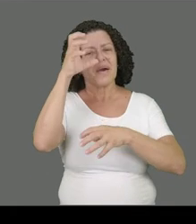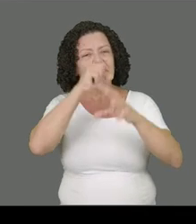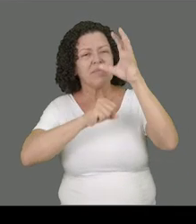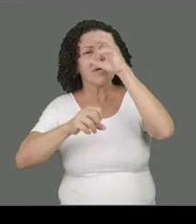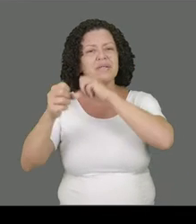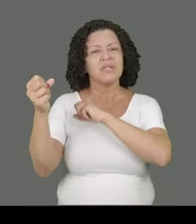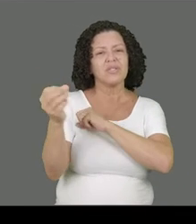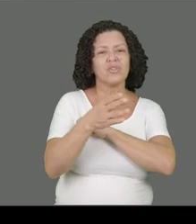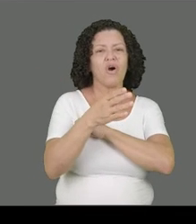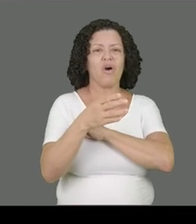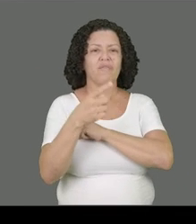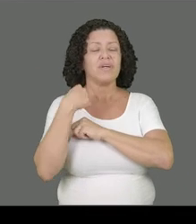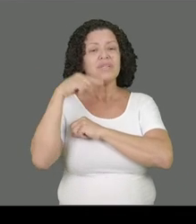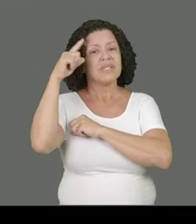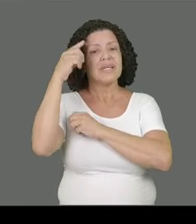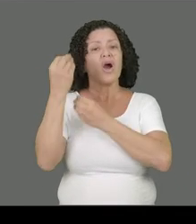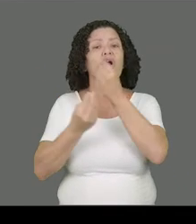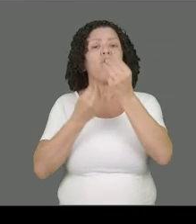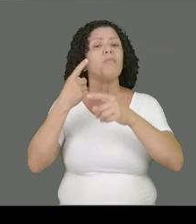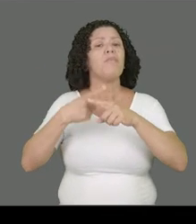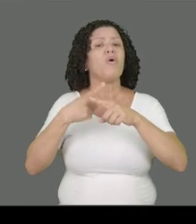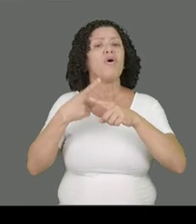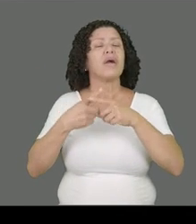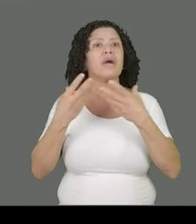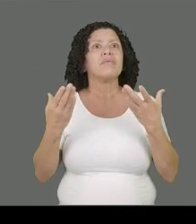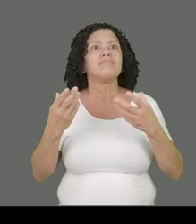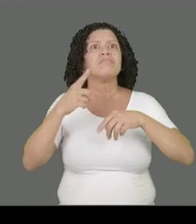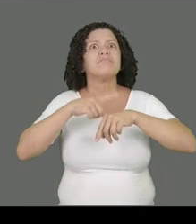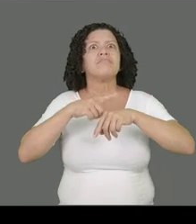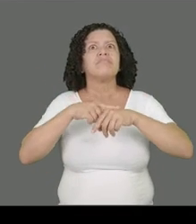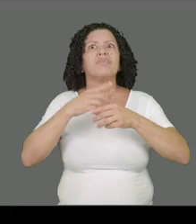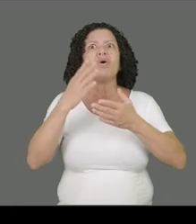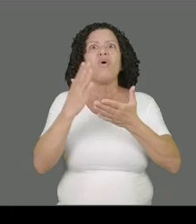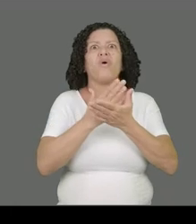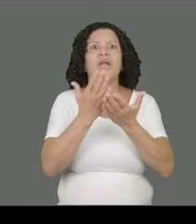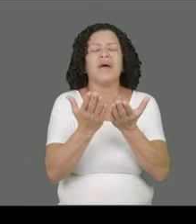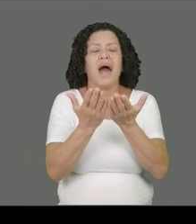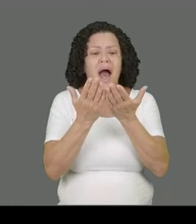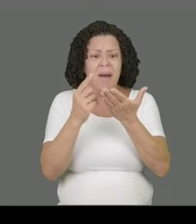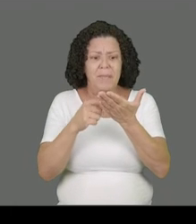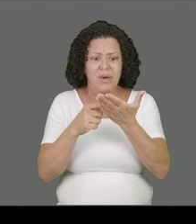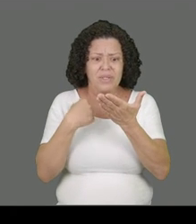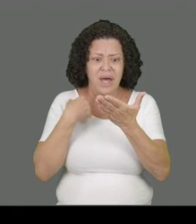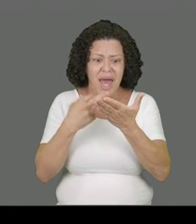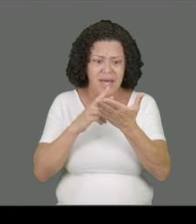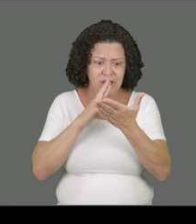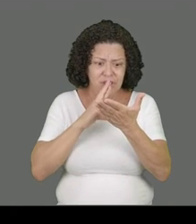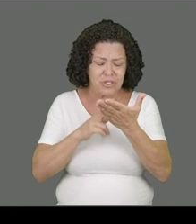gente quer, é um aprendizado novo que a gente nem sabe como e por que um determinado